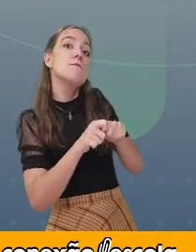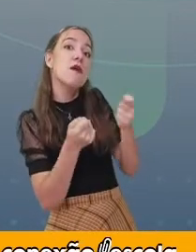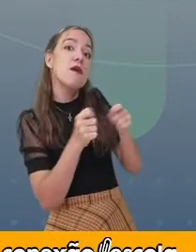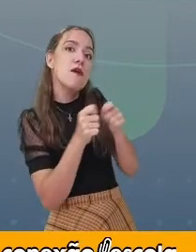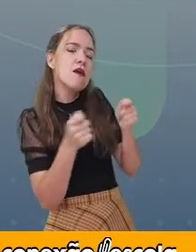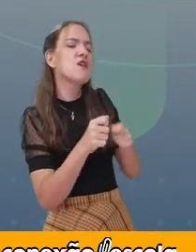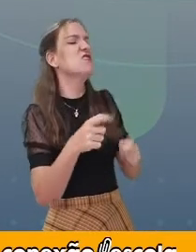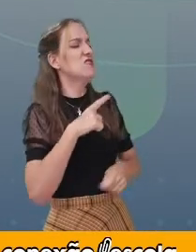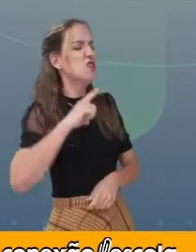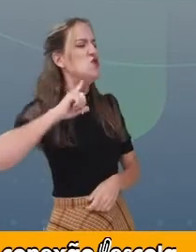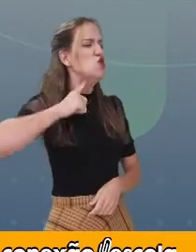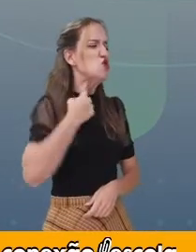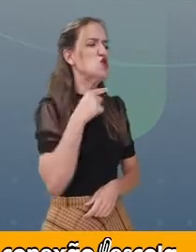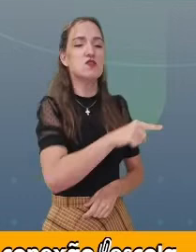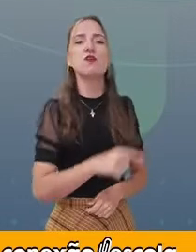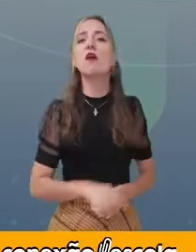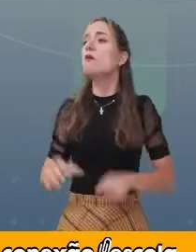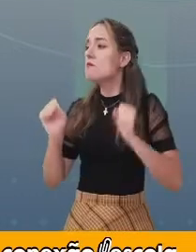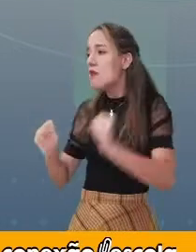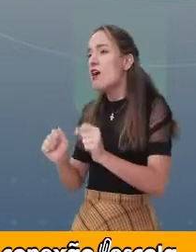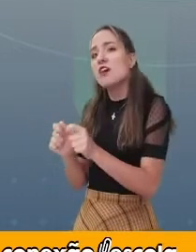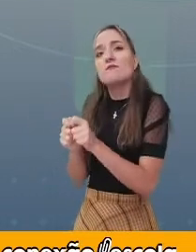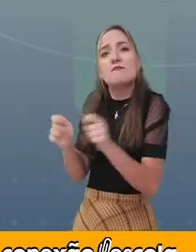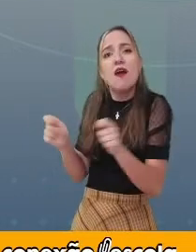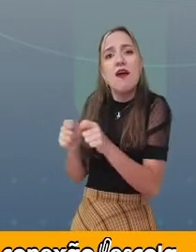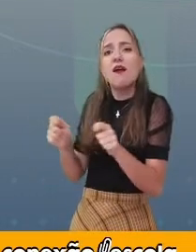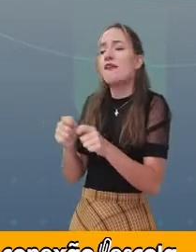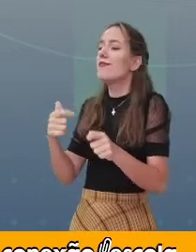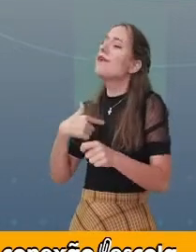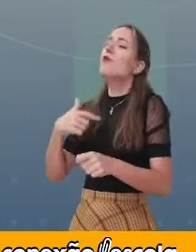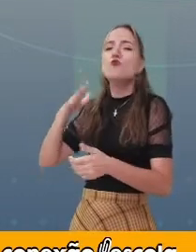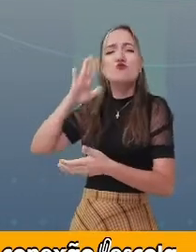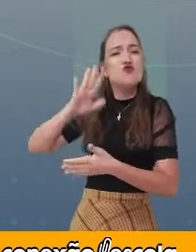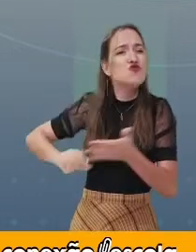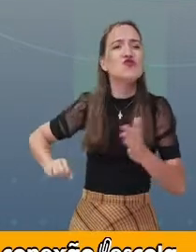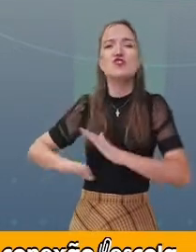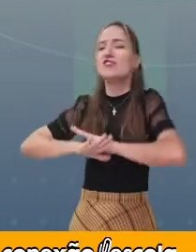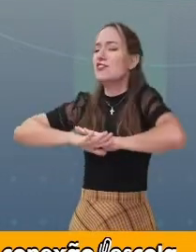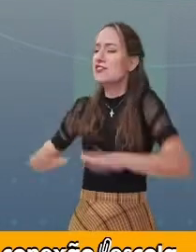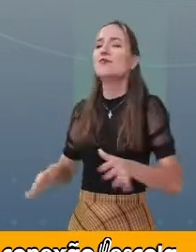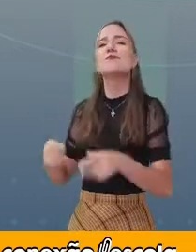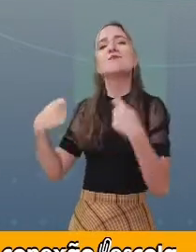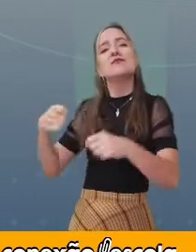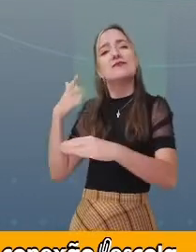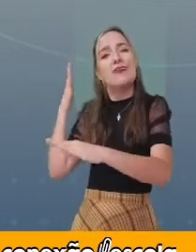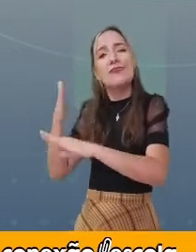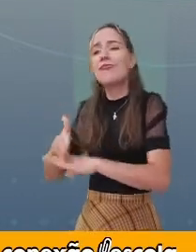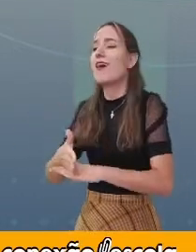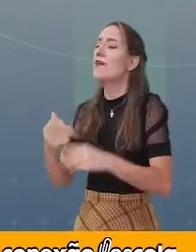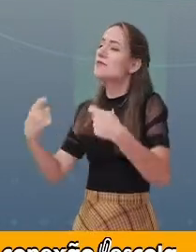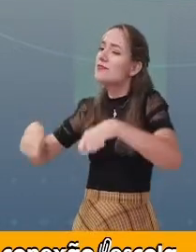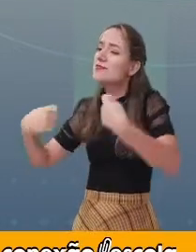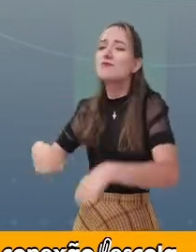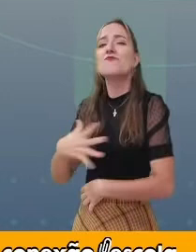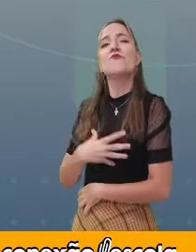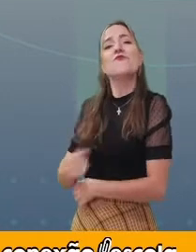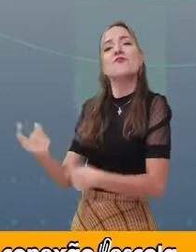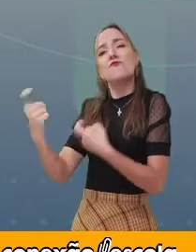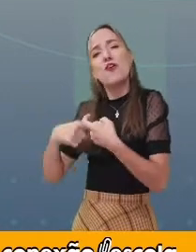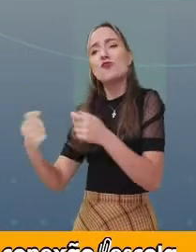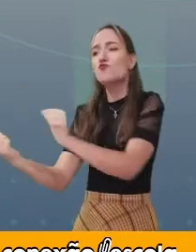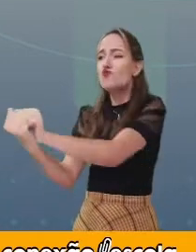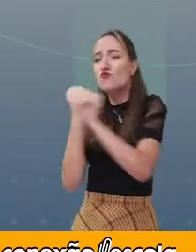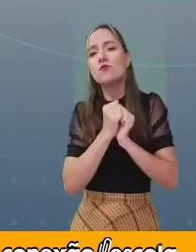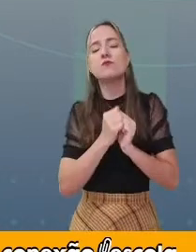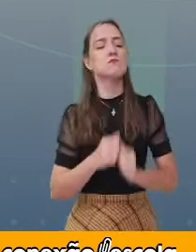sujas. Eu tiro as meias. Deixe-me entrar, eu quero meus filhos de volta. Ainda